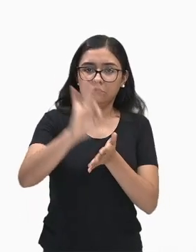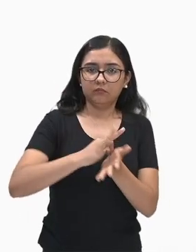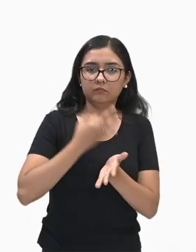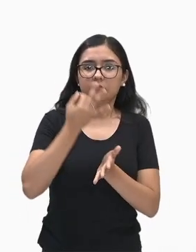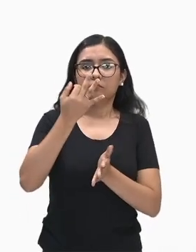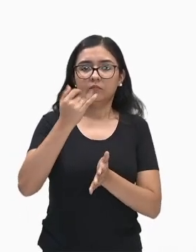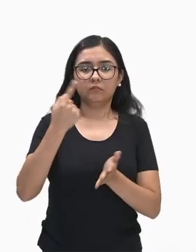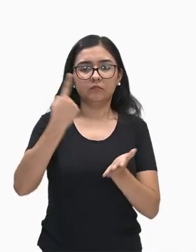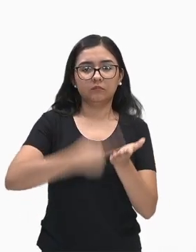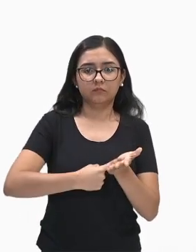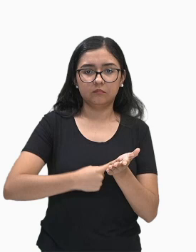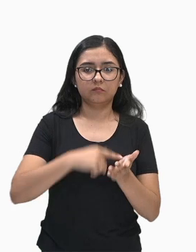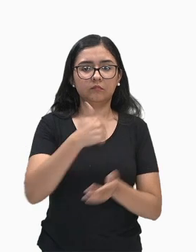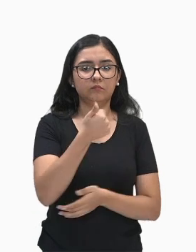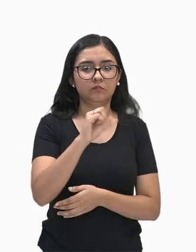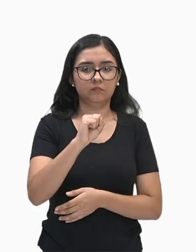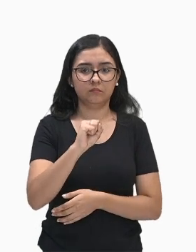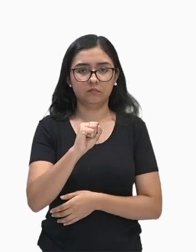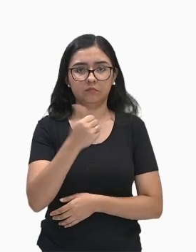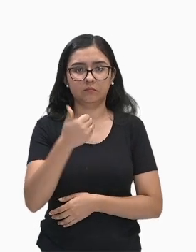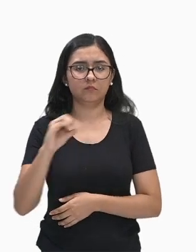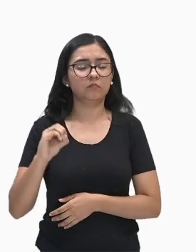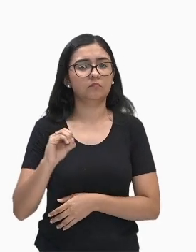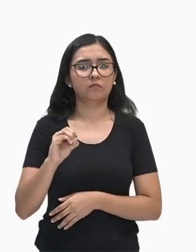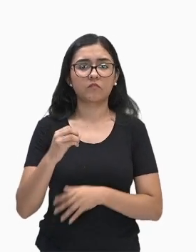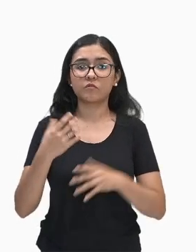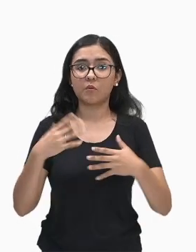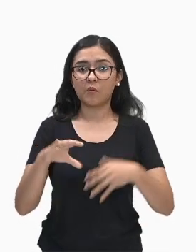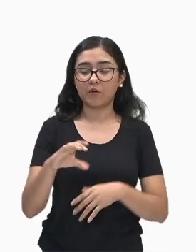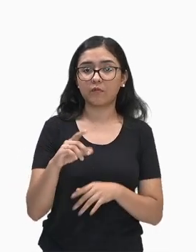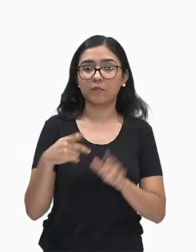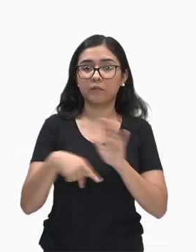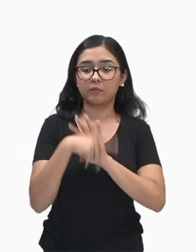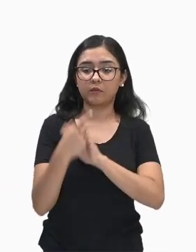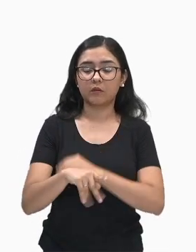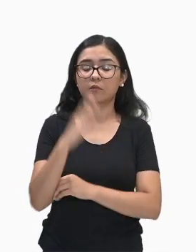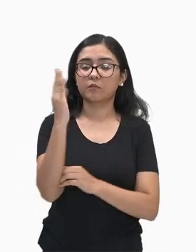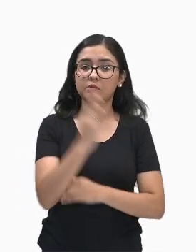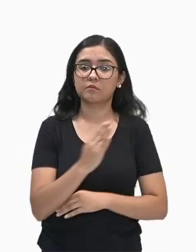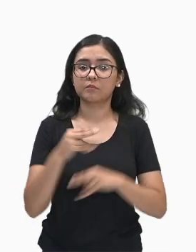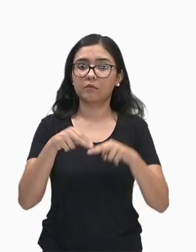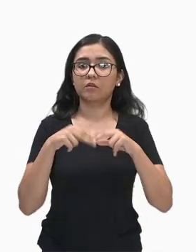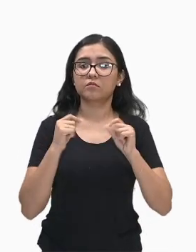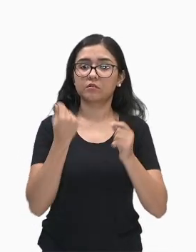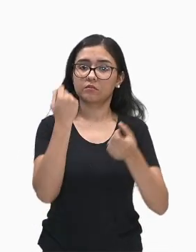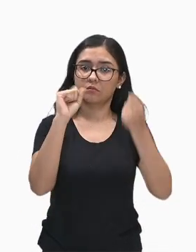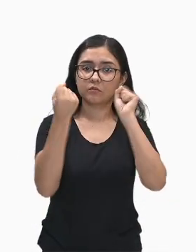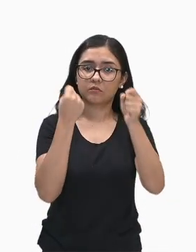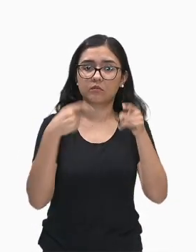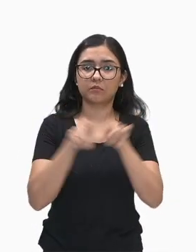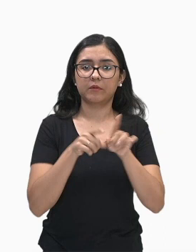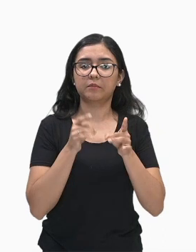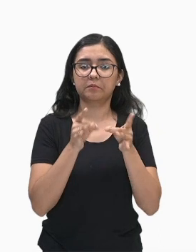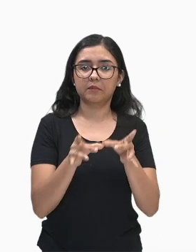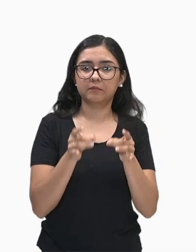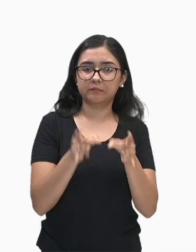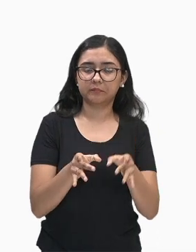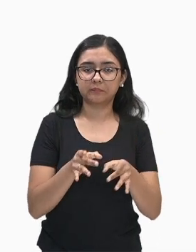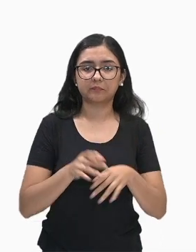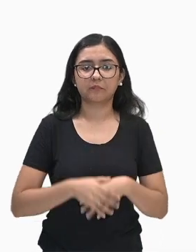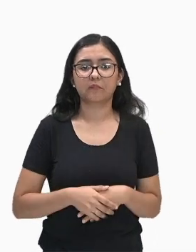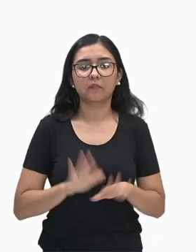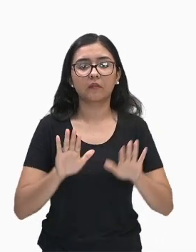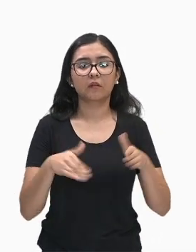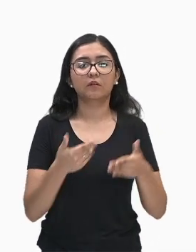Tratado de 1810. Isso aqui vai ser um horror, né, para o Brasil, questão industrial e comercial, etc. A